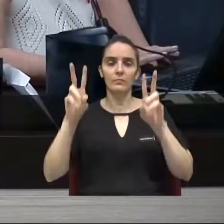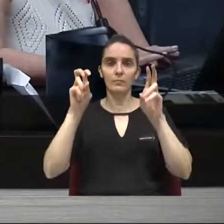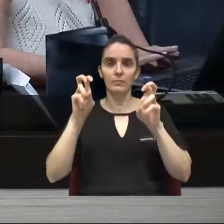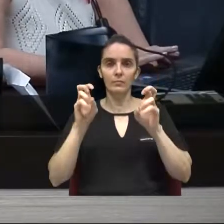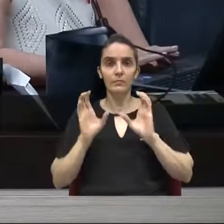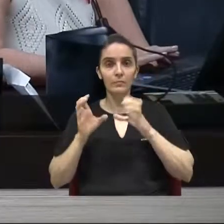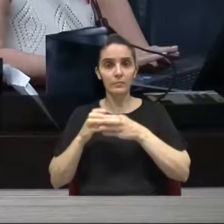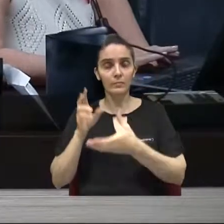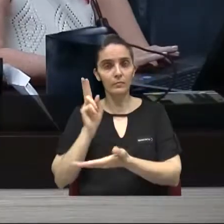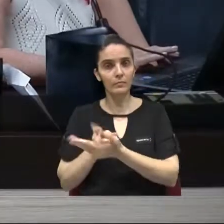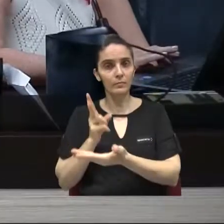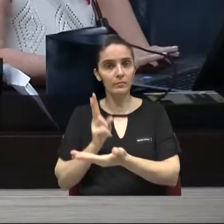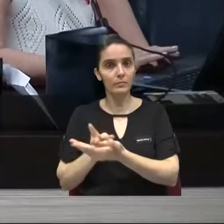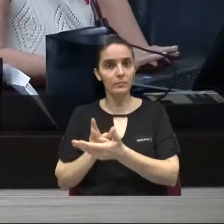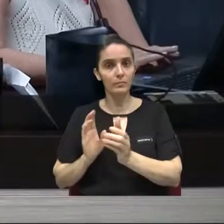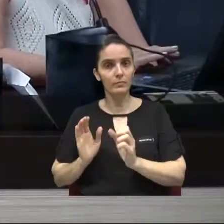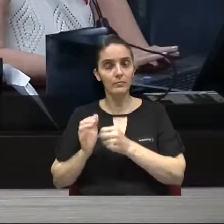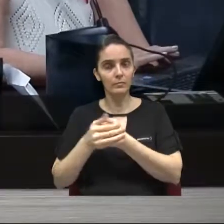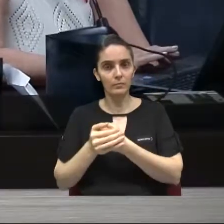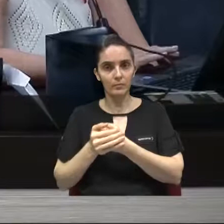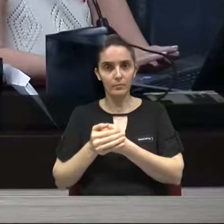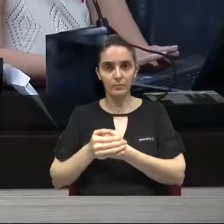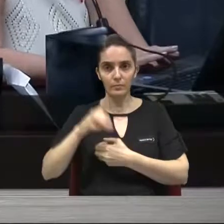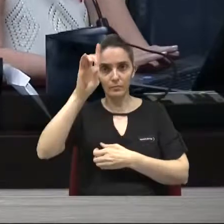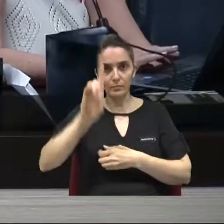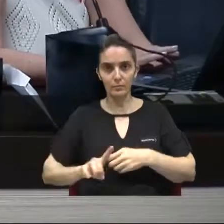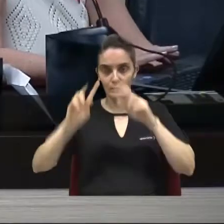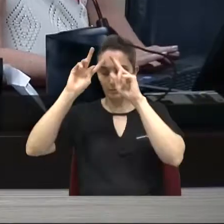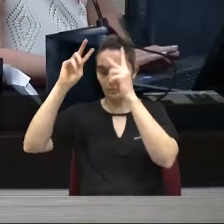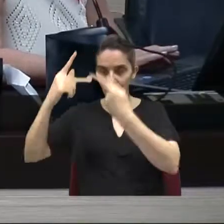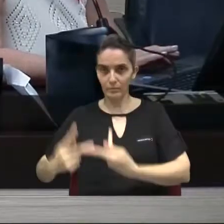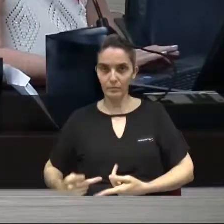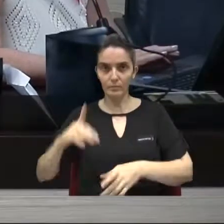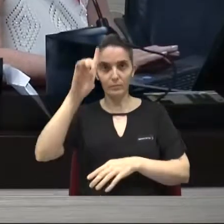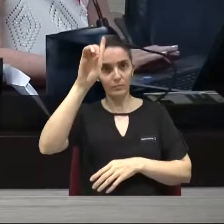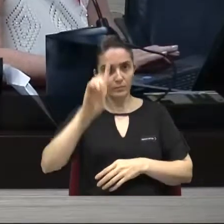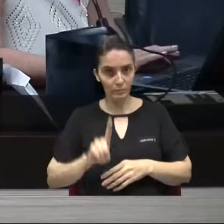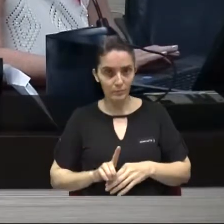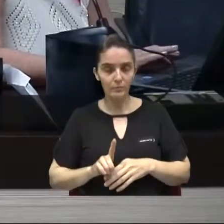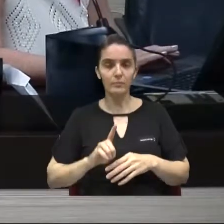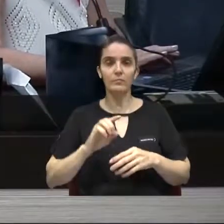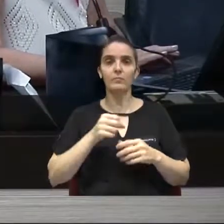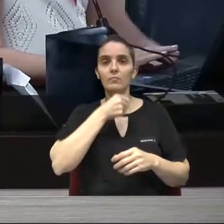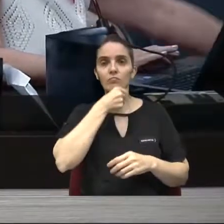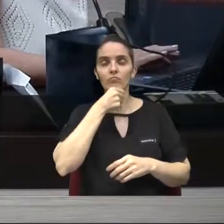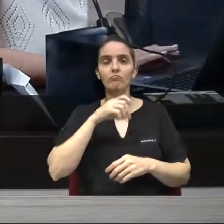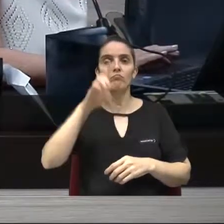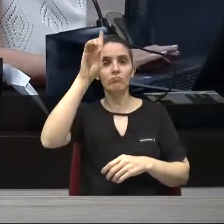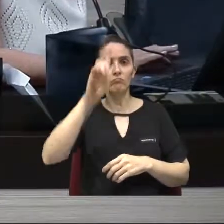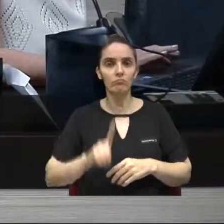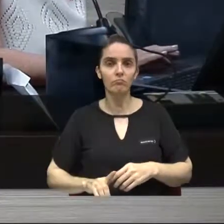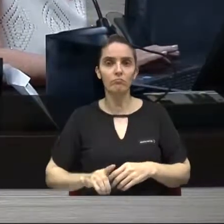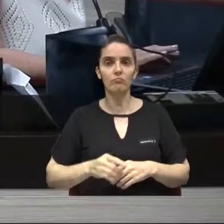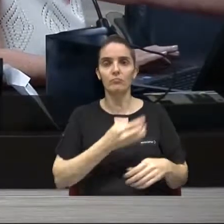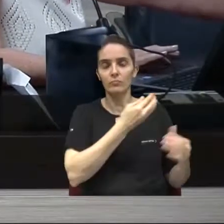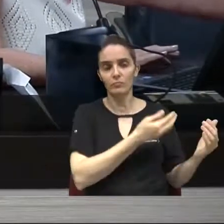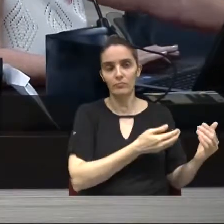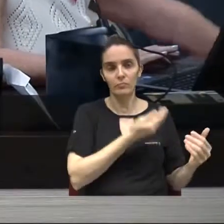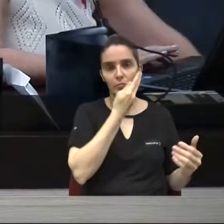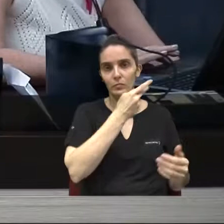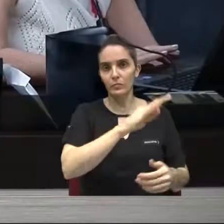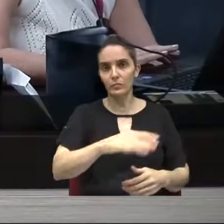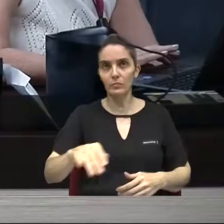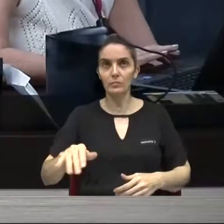Comissão Permanente de Defesa dos Direitos Humanos, dos Direitos dos Idosos, dos Direitos da Criança e do Adolescente e dos Direitos do